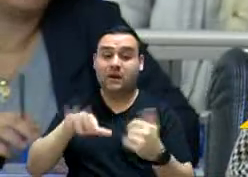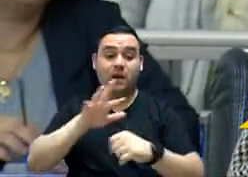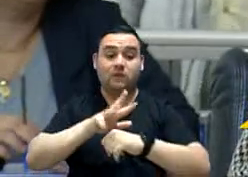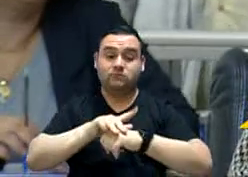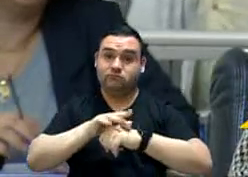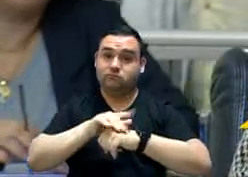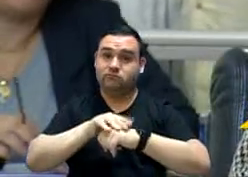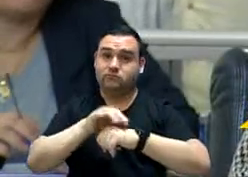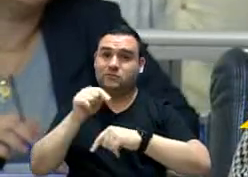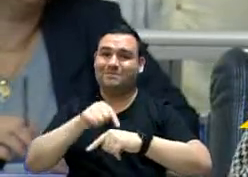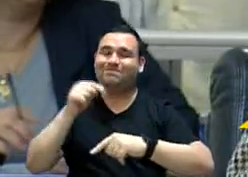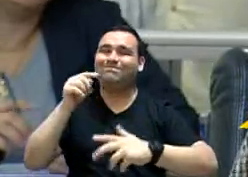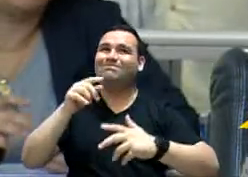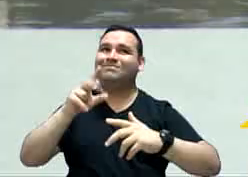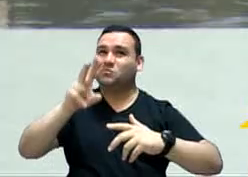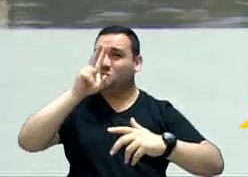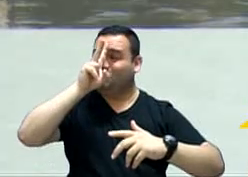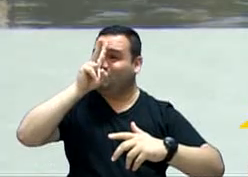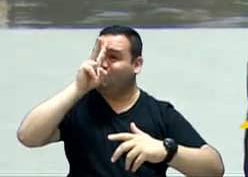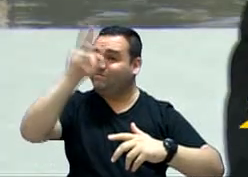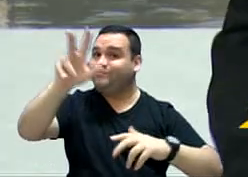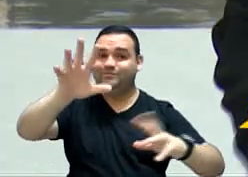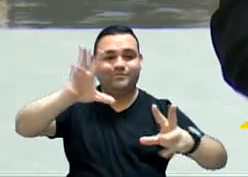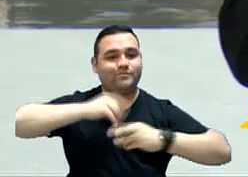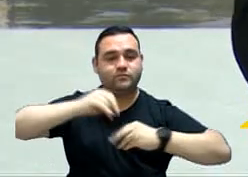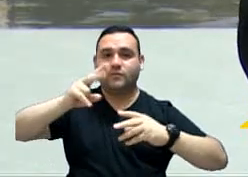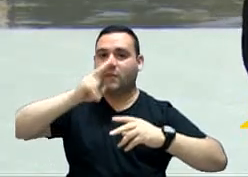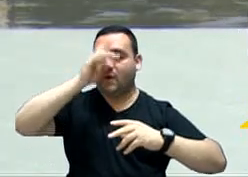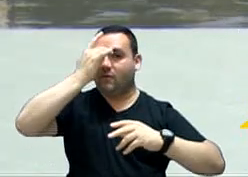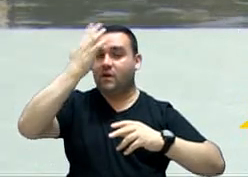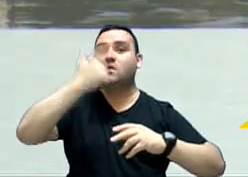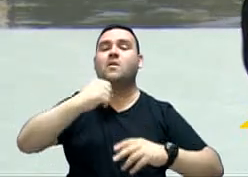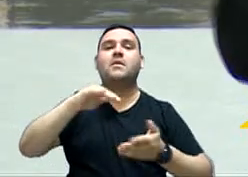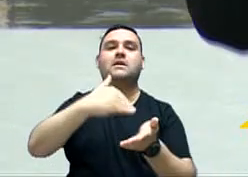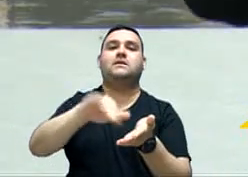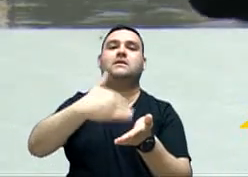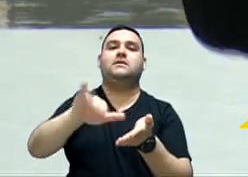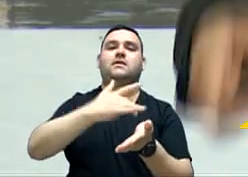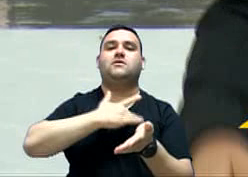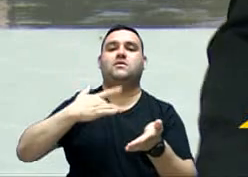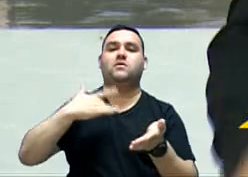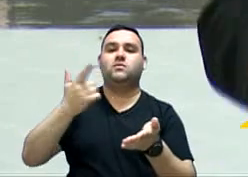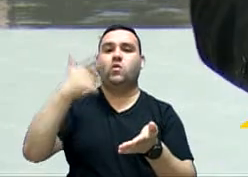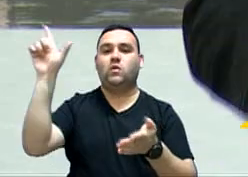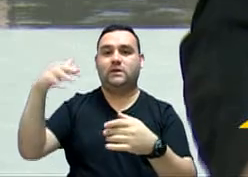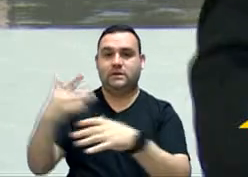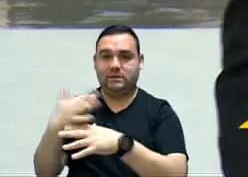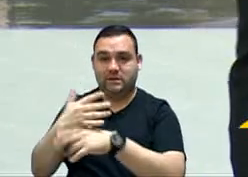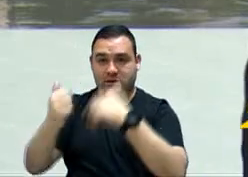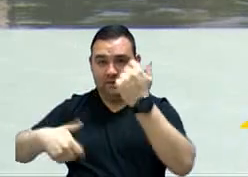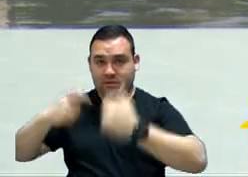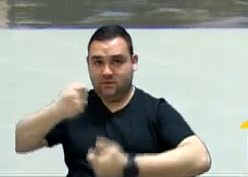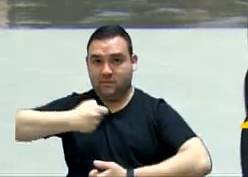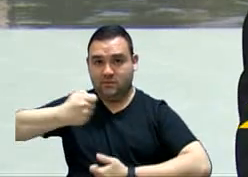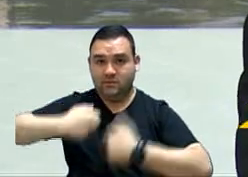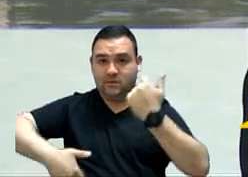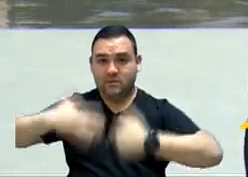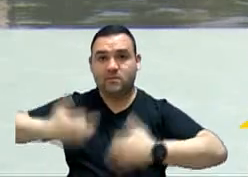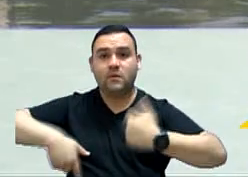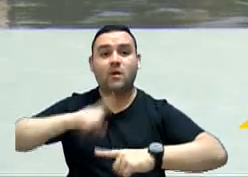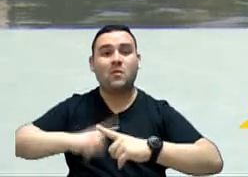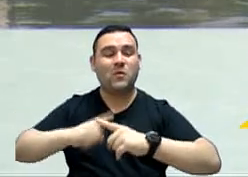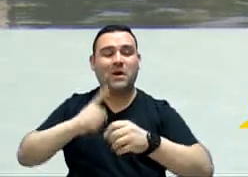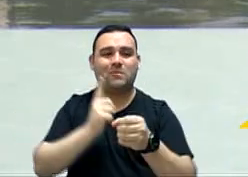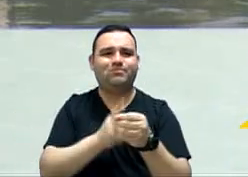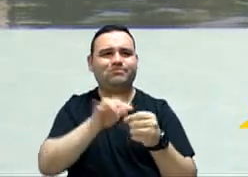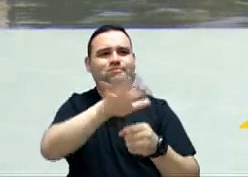doença muito, extremamente contagiosa. Eu vi o secretário de saúde de outro município contagiosa. Dando entrevista, porque está na